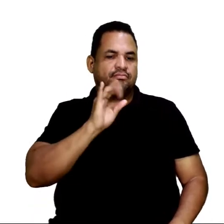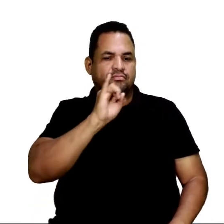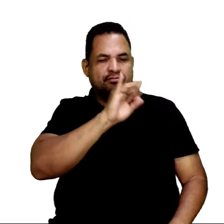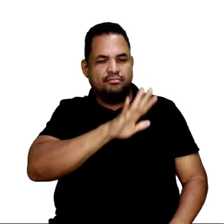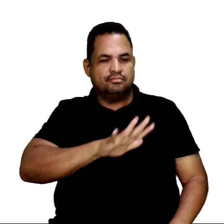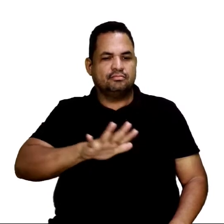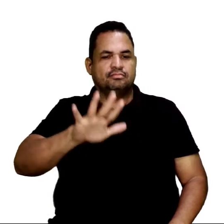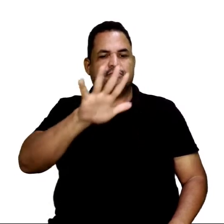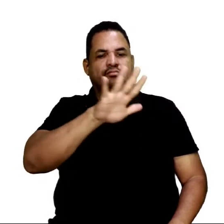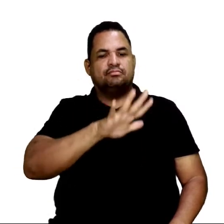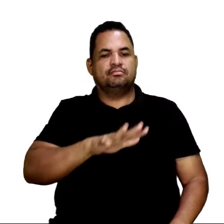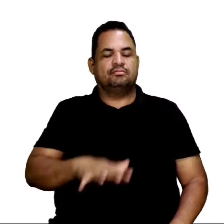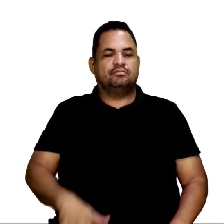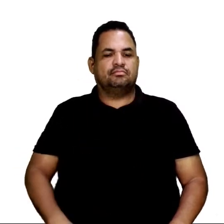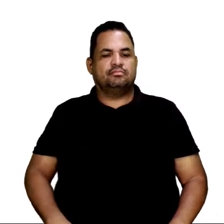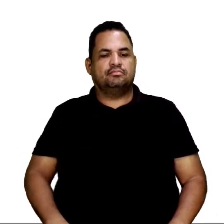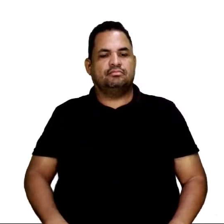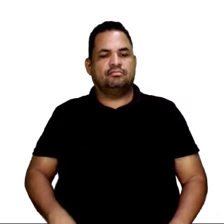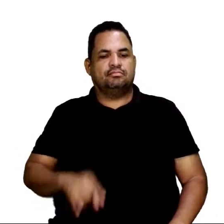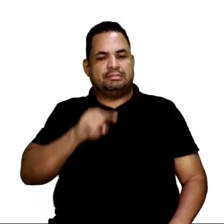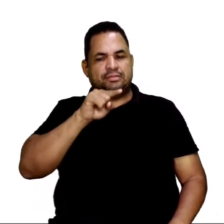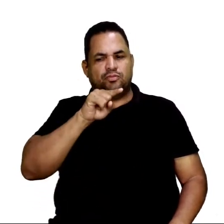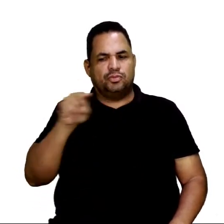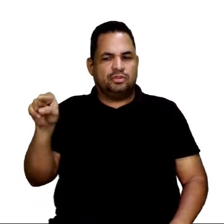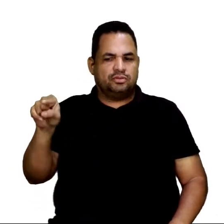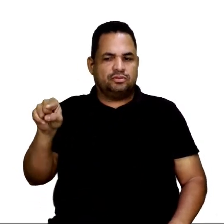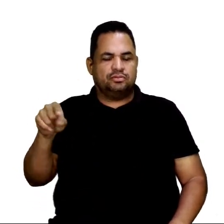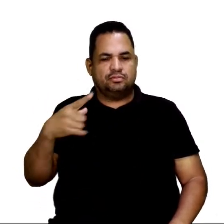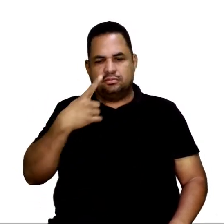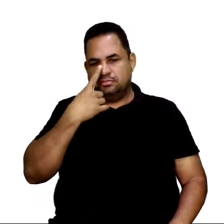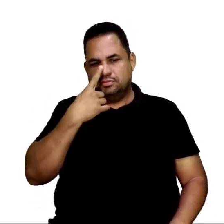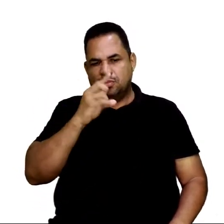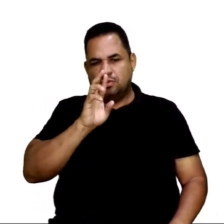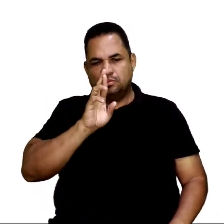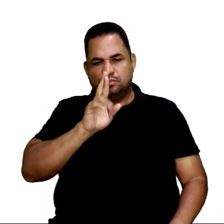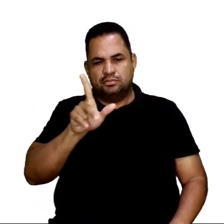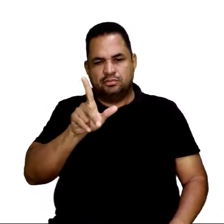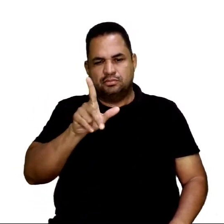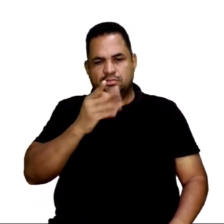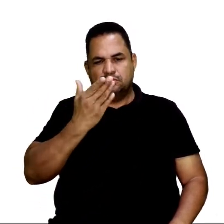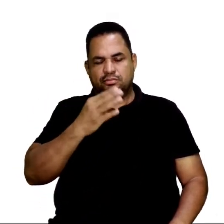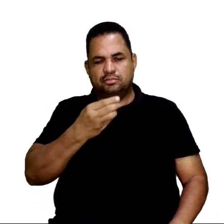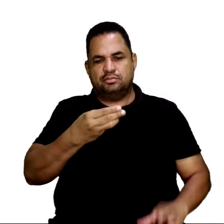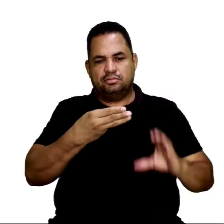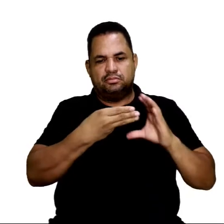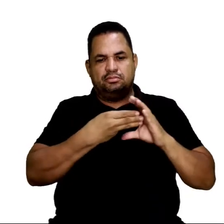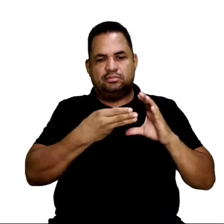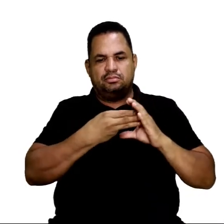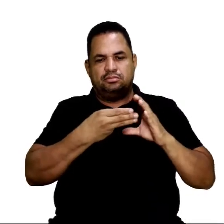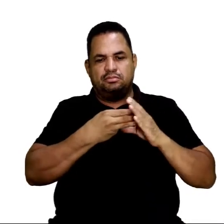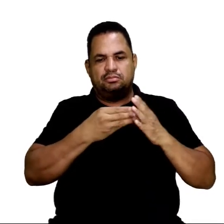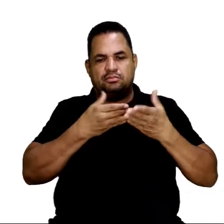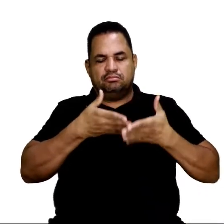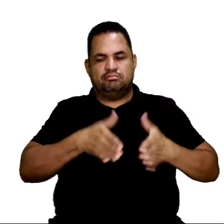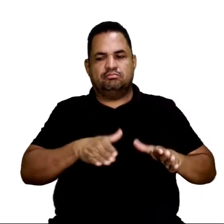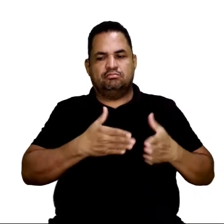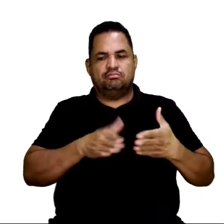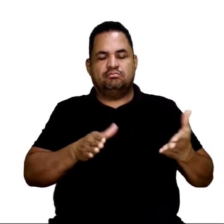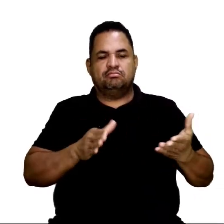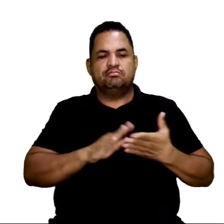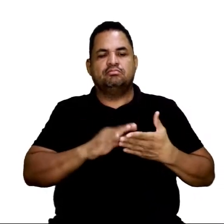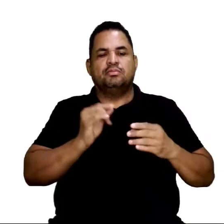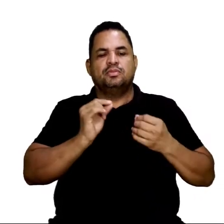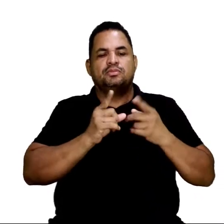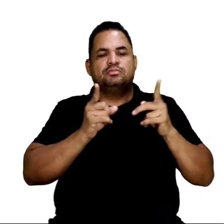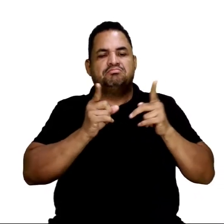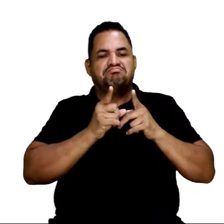imagem aí? Esse parece um risco. Olha a diferença, gente, dessas células reprodutivas. Olha a diferença de